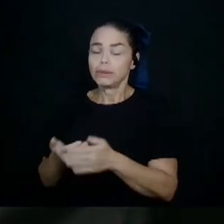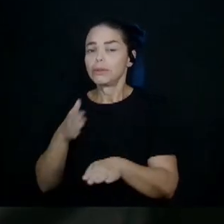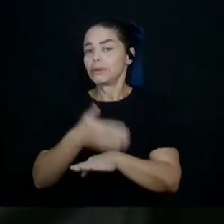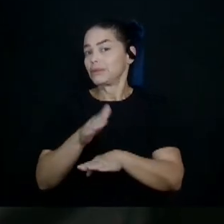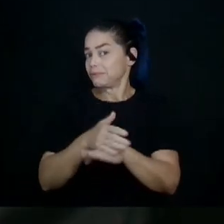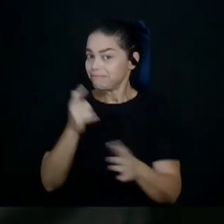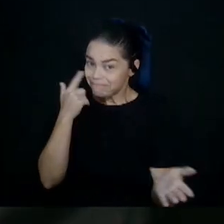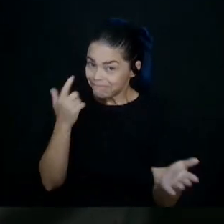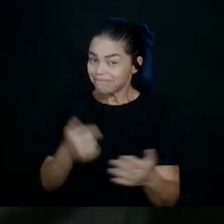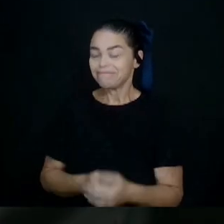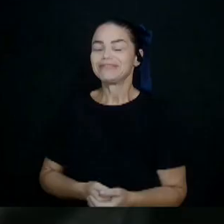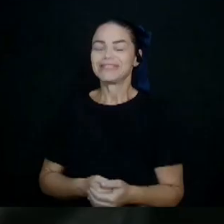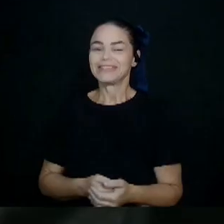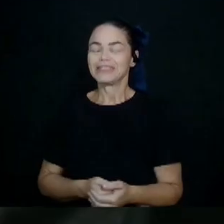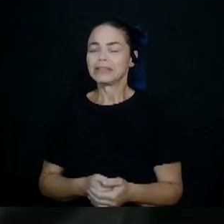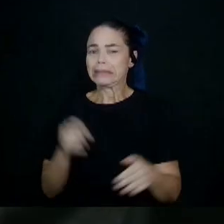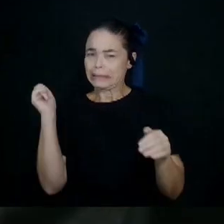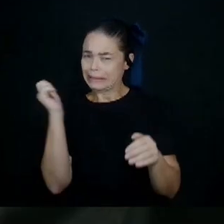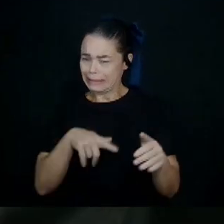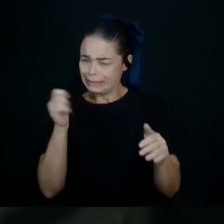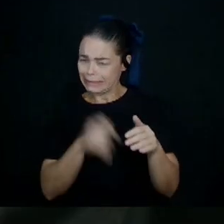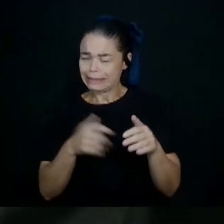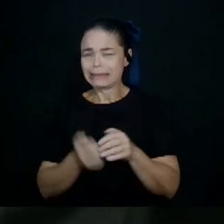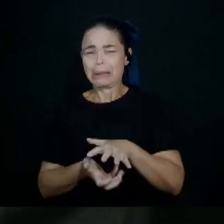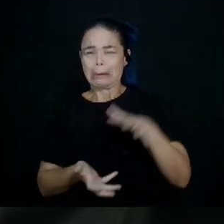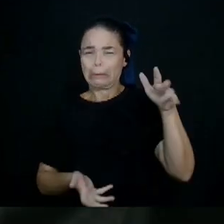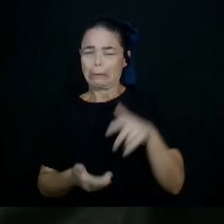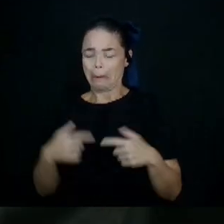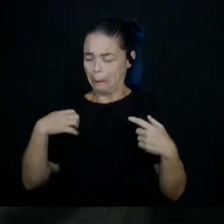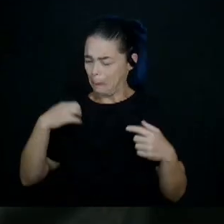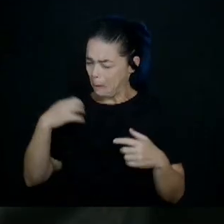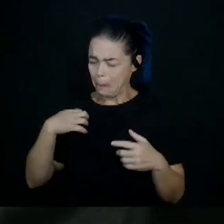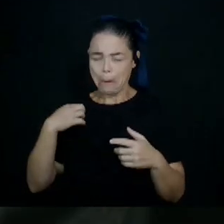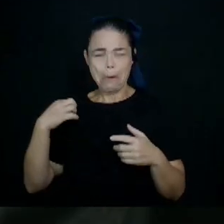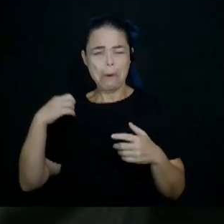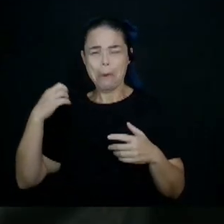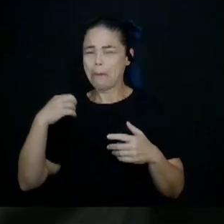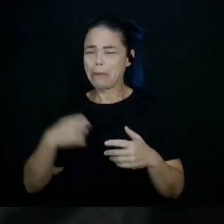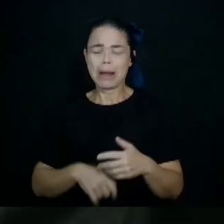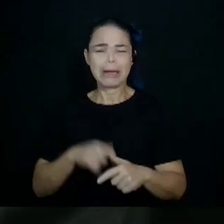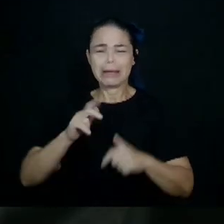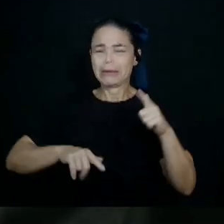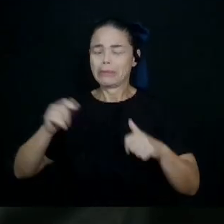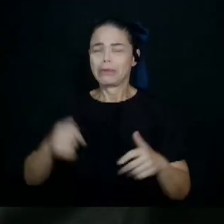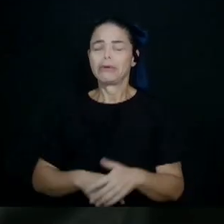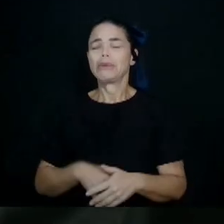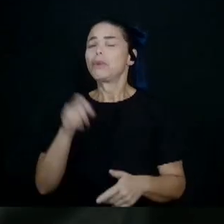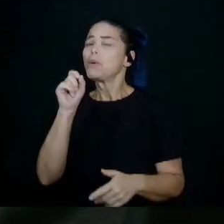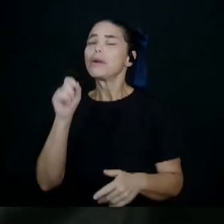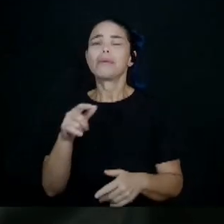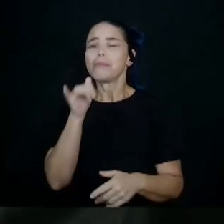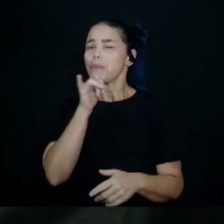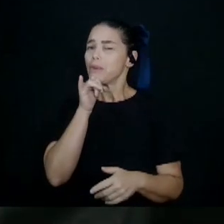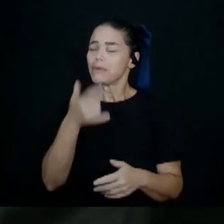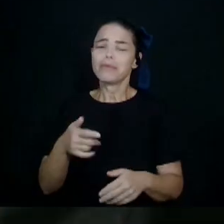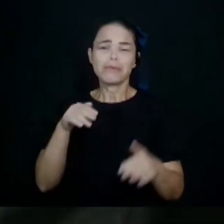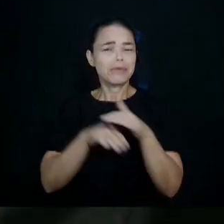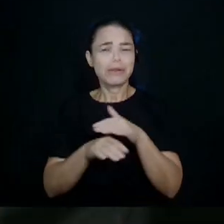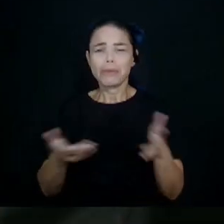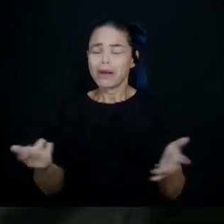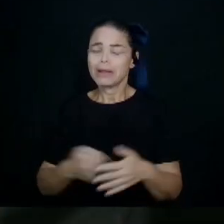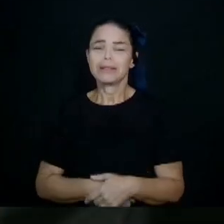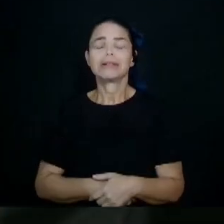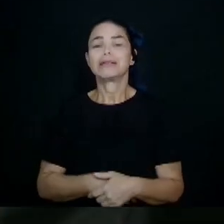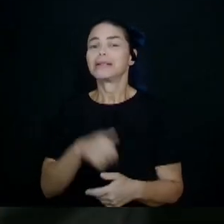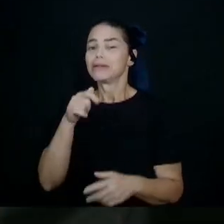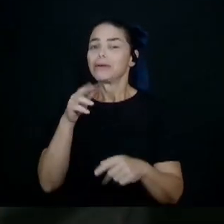conosco. Você guarda coisas aí na sua casa? O que, por exemplo, você guarda? Conta pra gente, vamos conversar sobre isso? O WhatsApp tá na